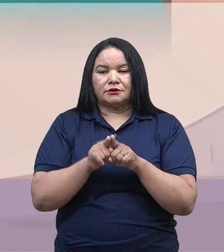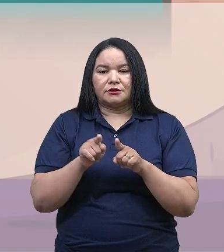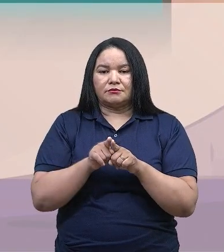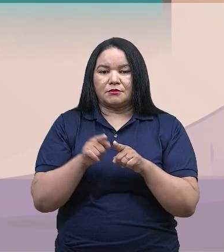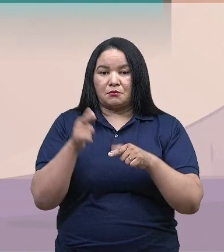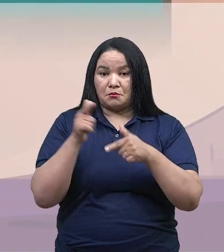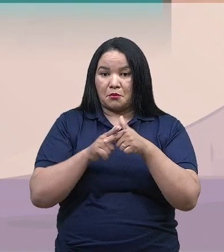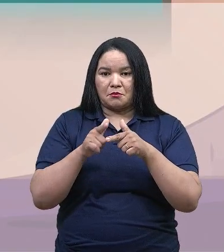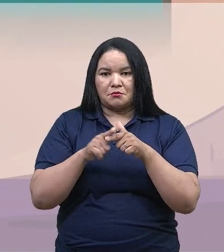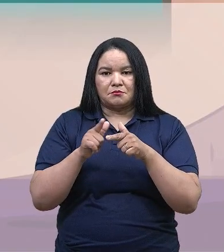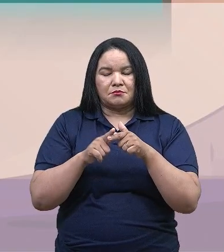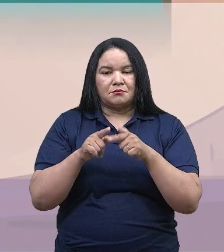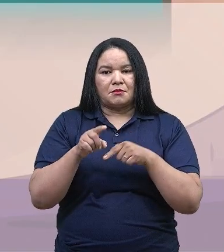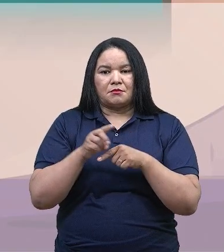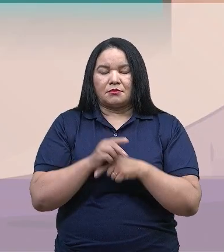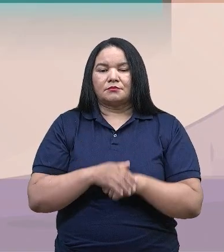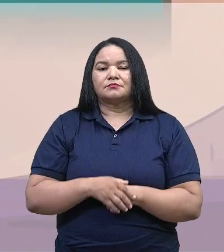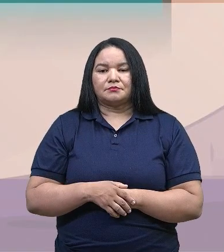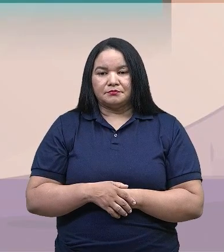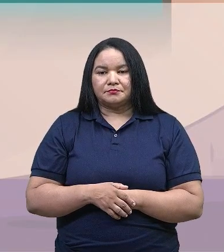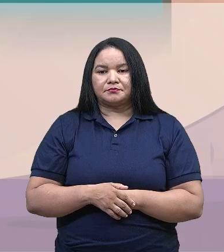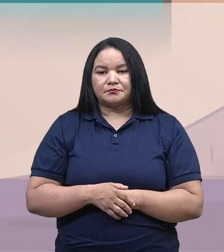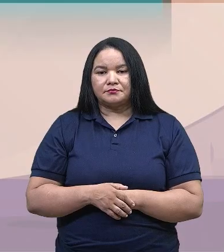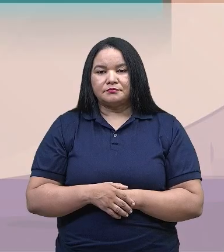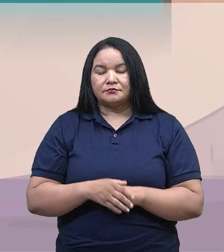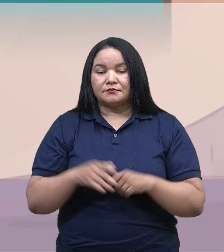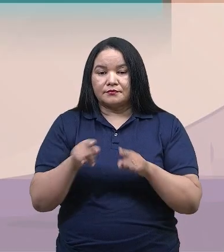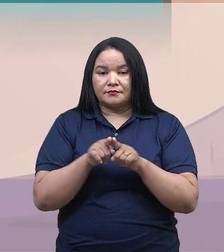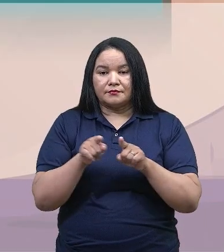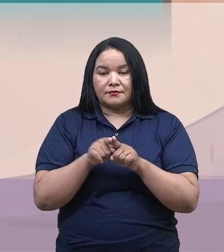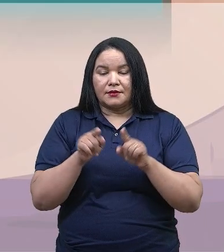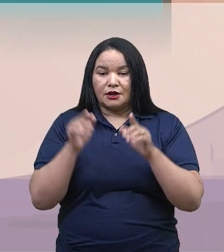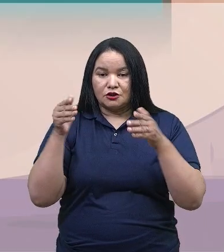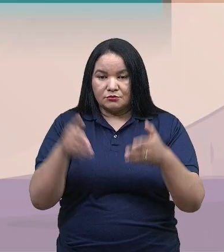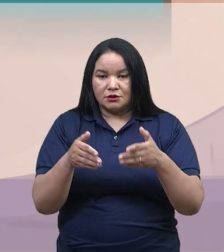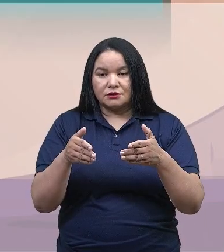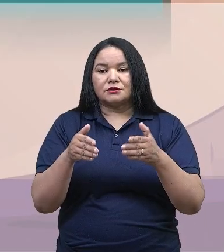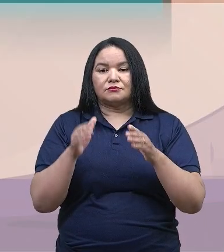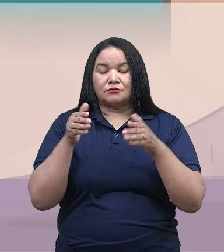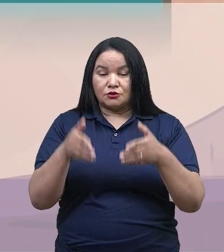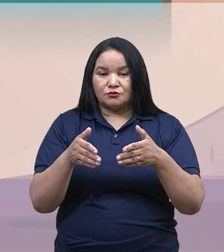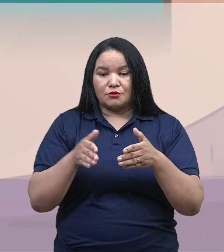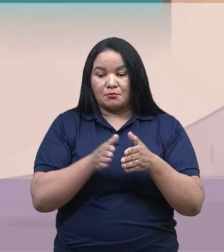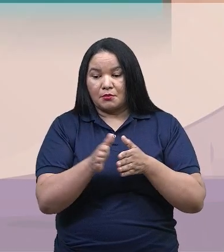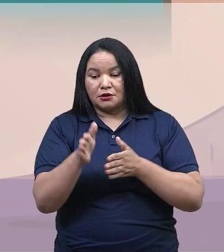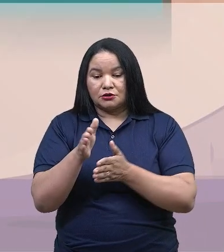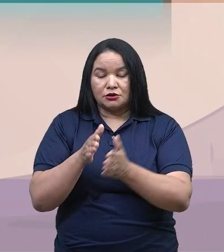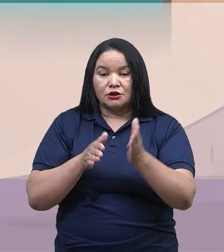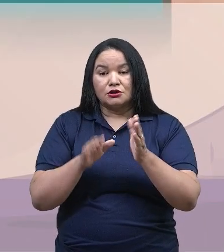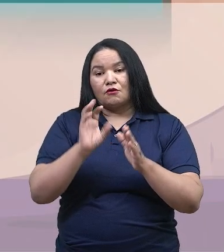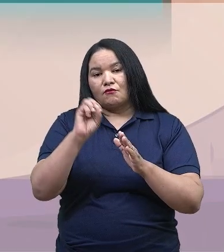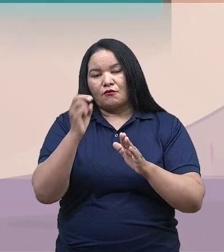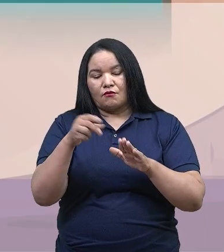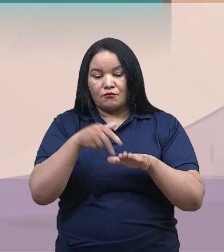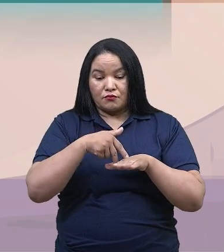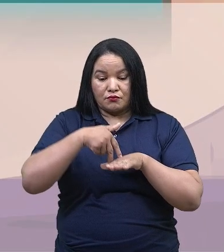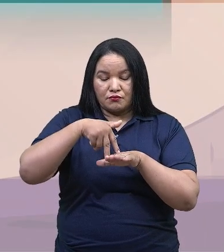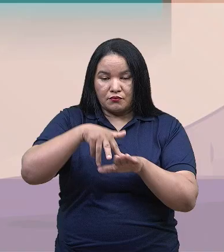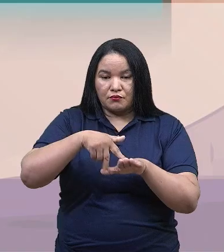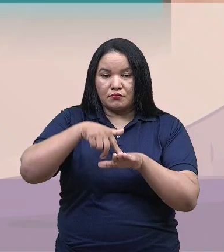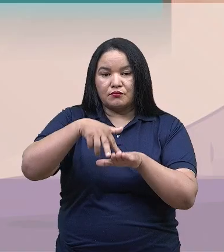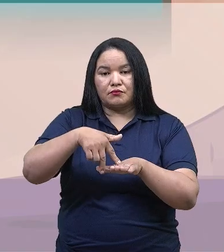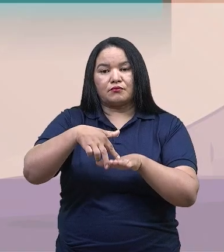claro, o risco mais grave, né? Ele deve ser específico para patinação ou skate. Isso porque o capacete de ciclismo ele é pensado